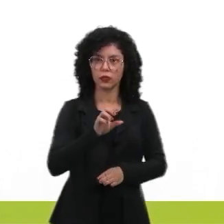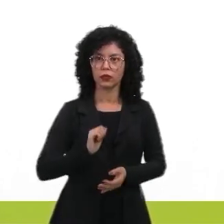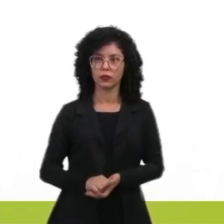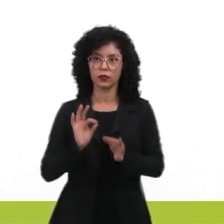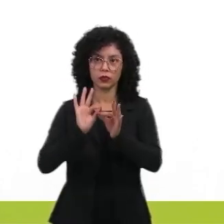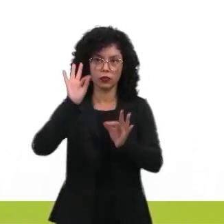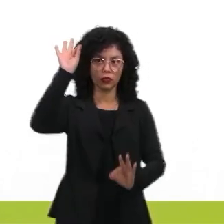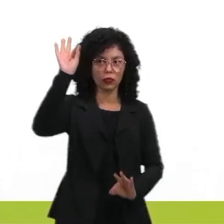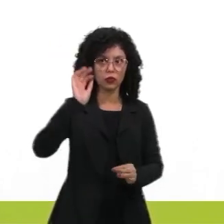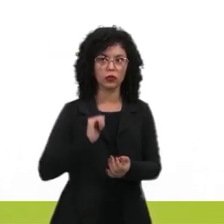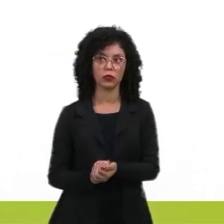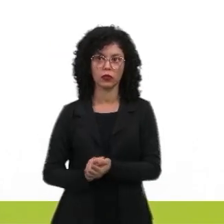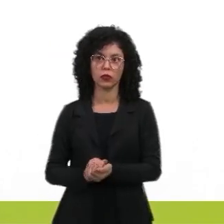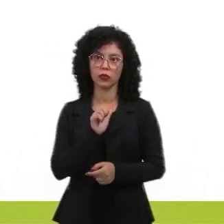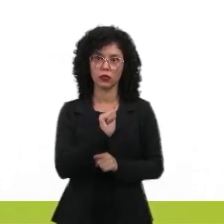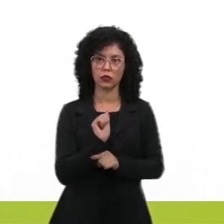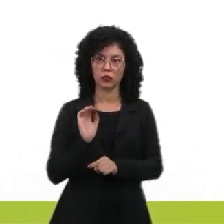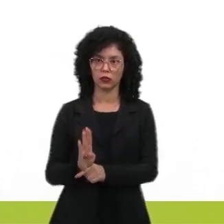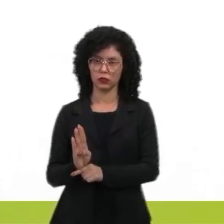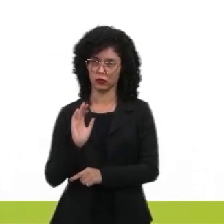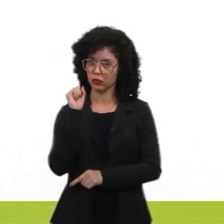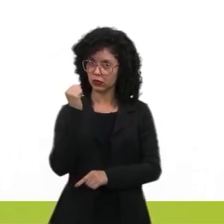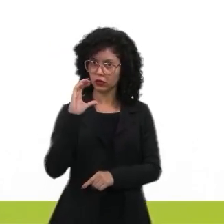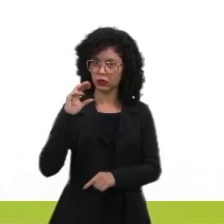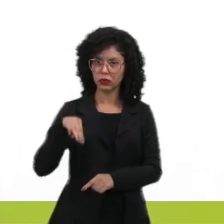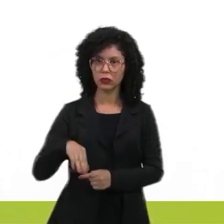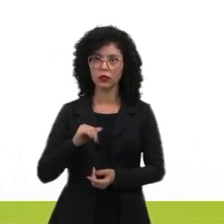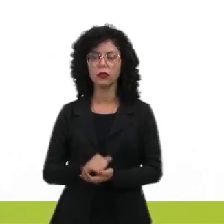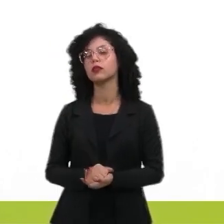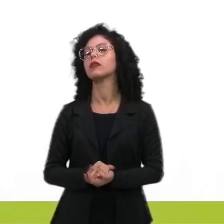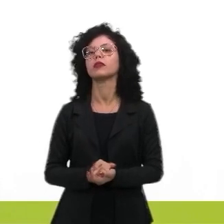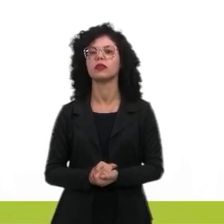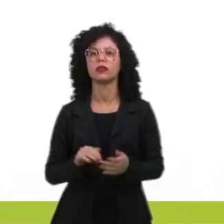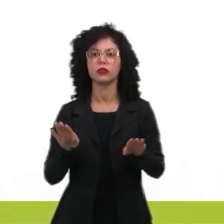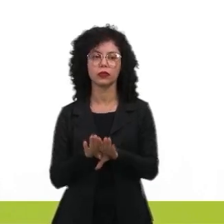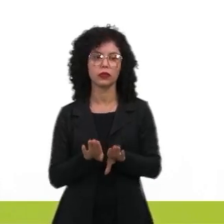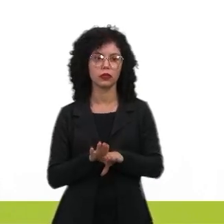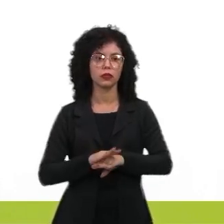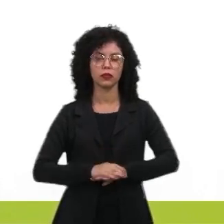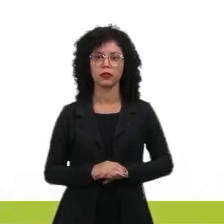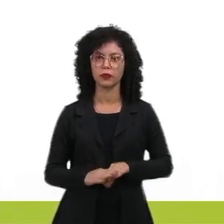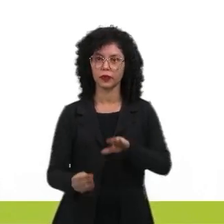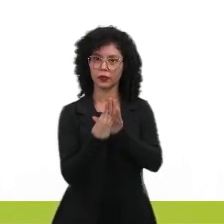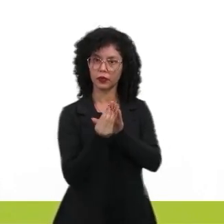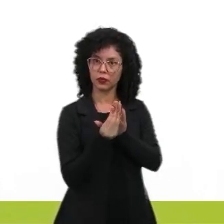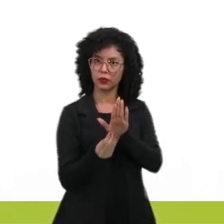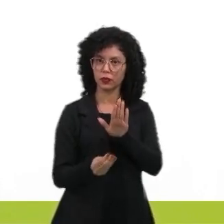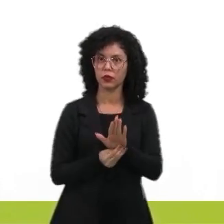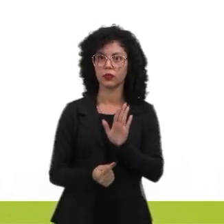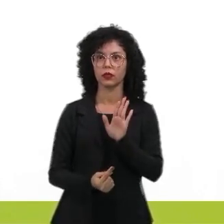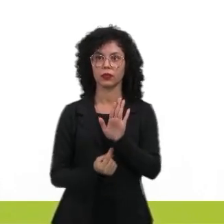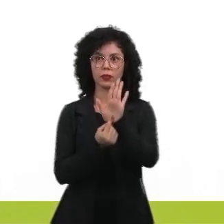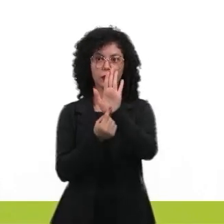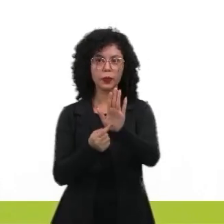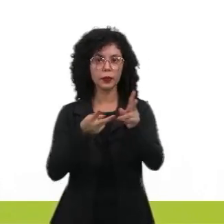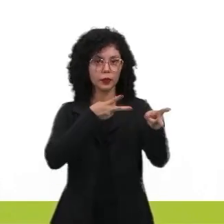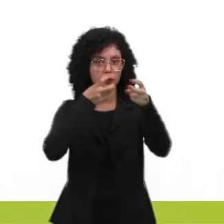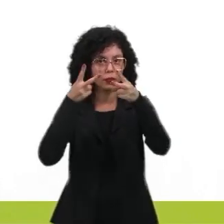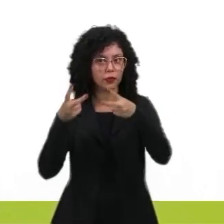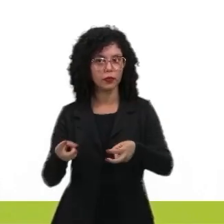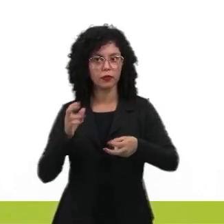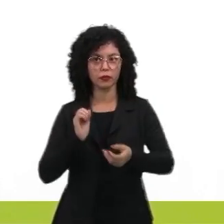essas duas cidades A e B era de 8 centímetros, escala diferente, tá? Unidade diferente. Os dados nos indicam que o mapa observado pelo estudante